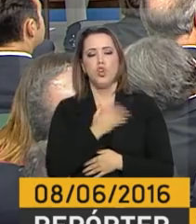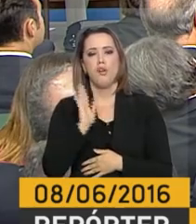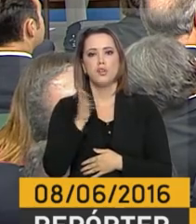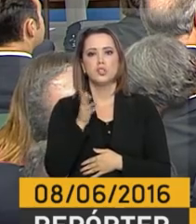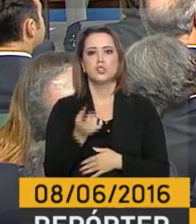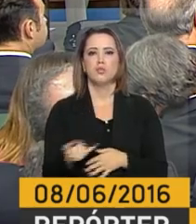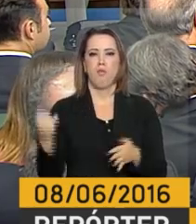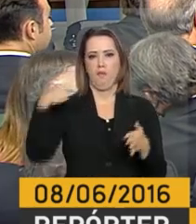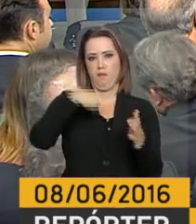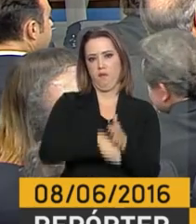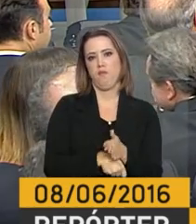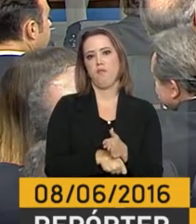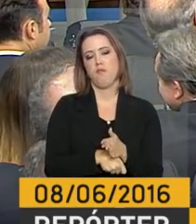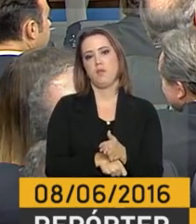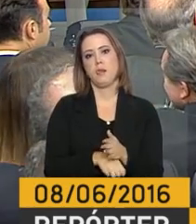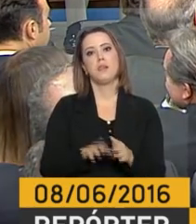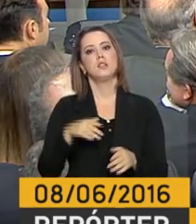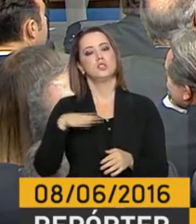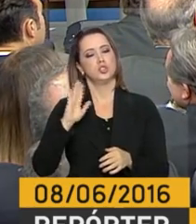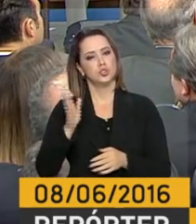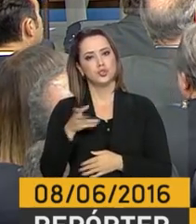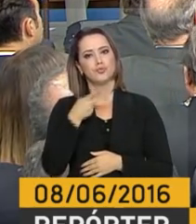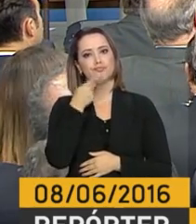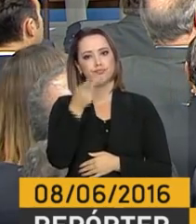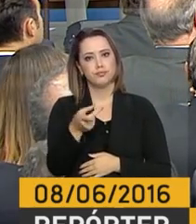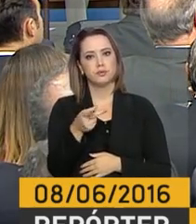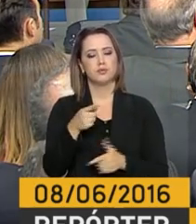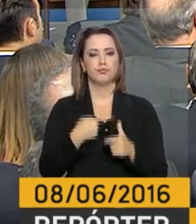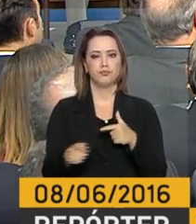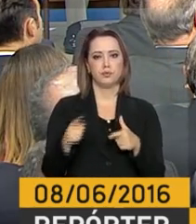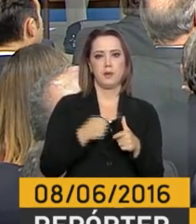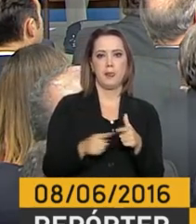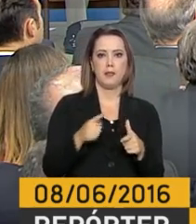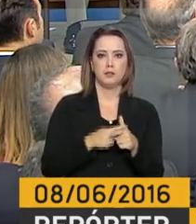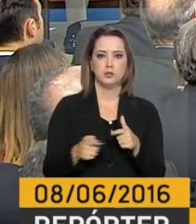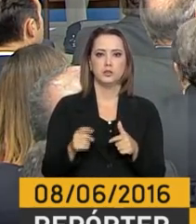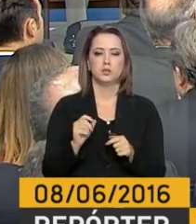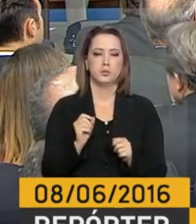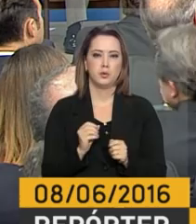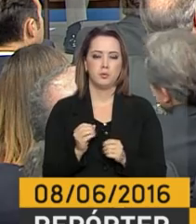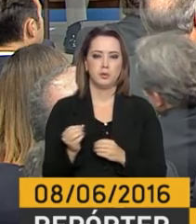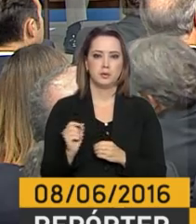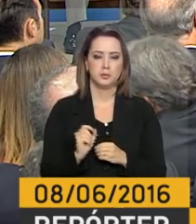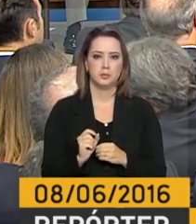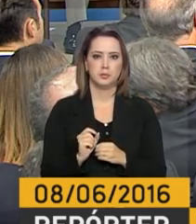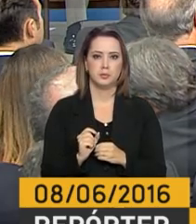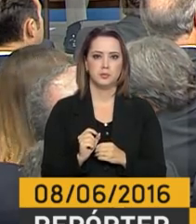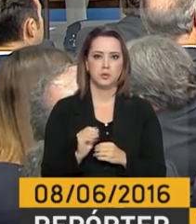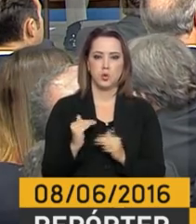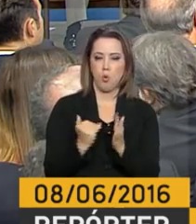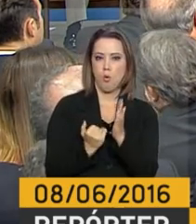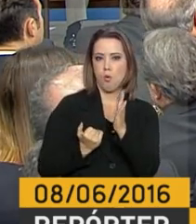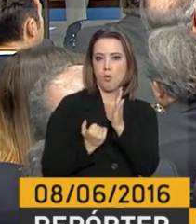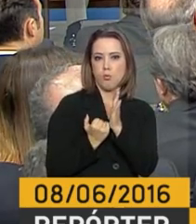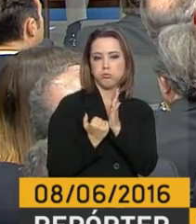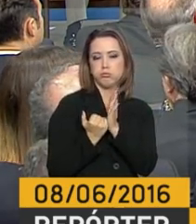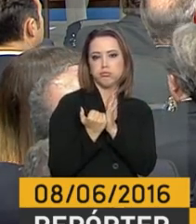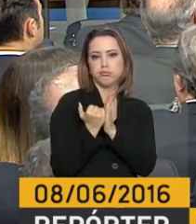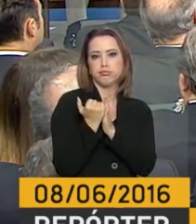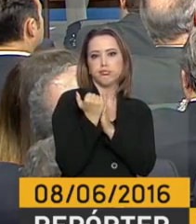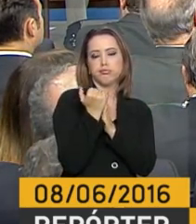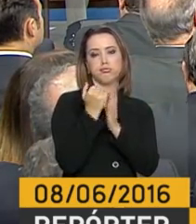Tributária falamos aqui em problema eh do efeito eh que o aumento os aumentos de